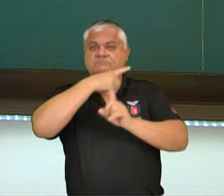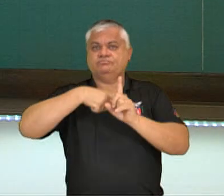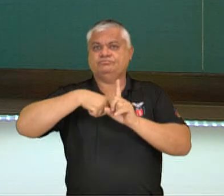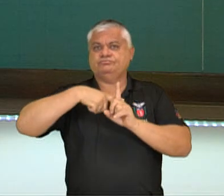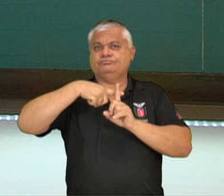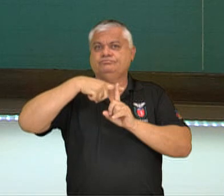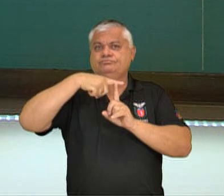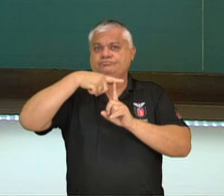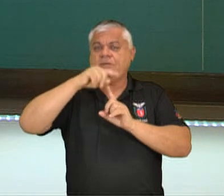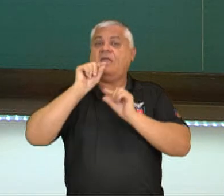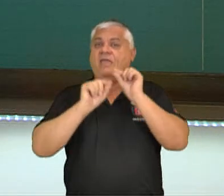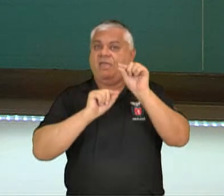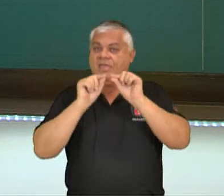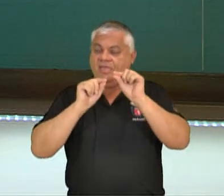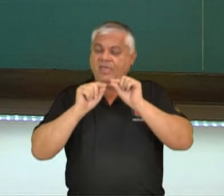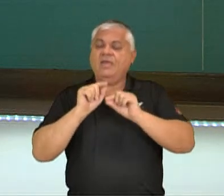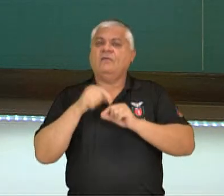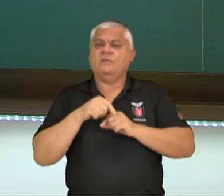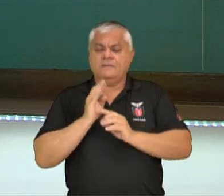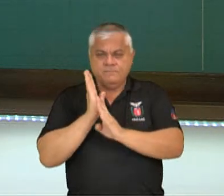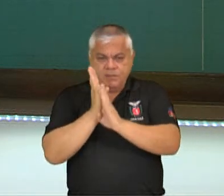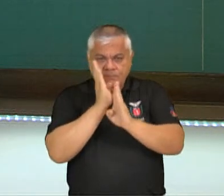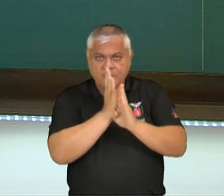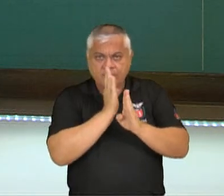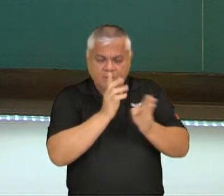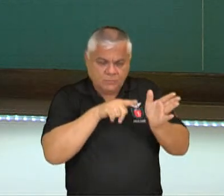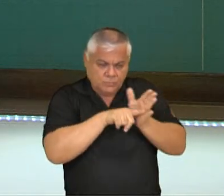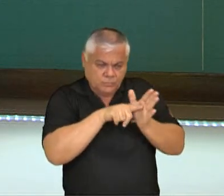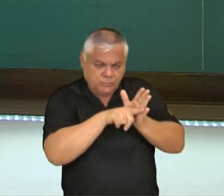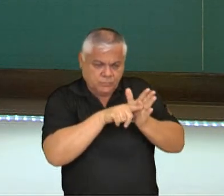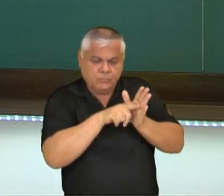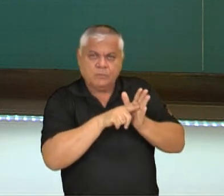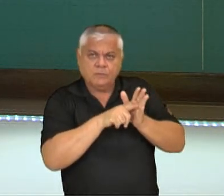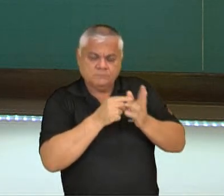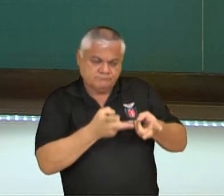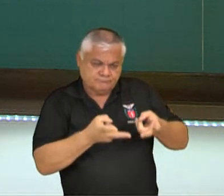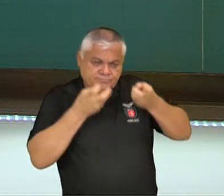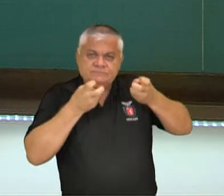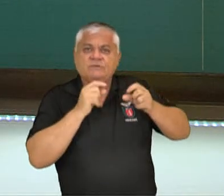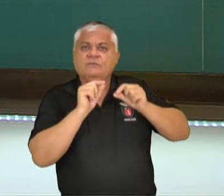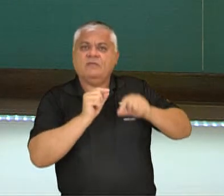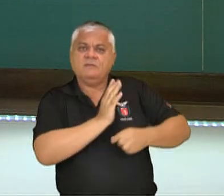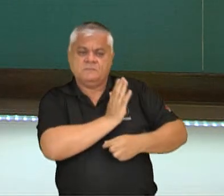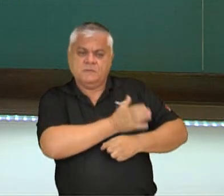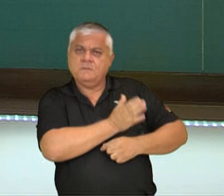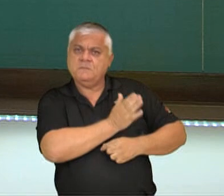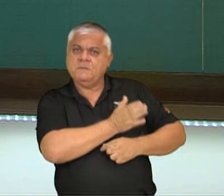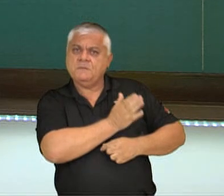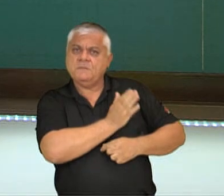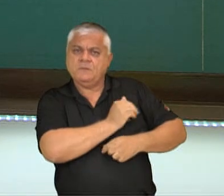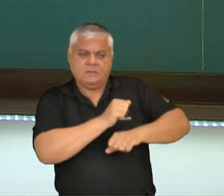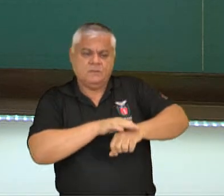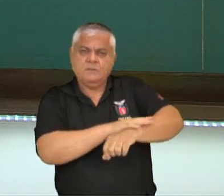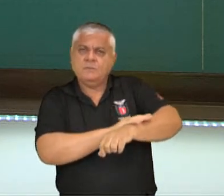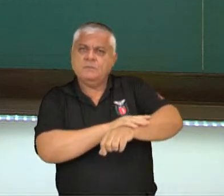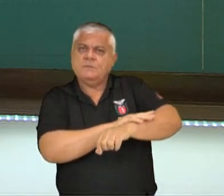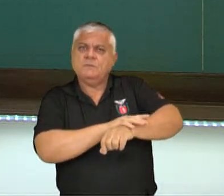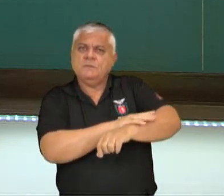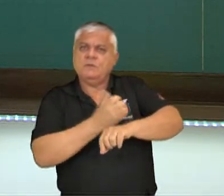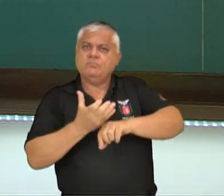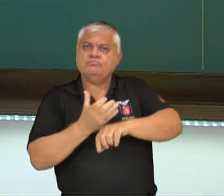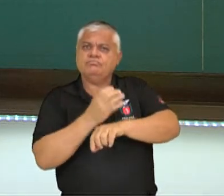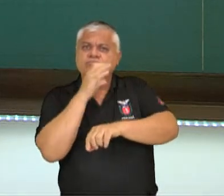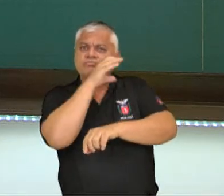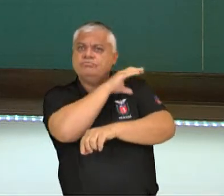Foi dessa forma, né? Detectando essas alterações da frequência cardíaca e da temperatura da pele, foi que